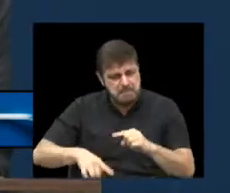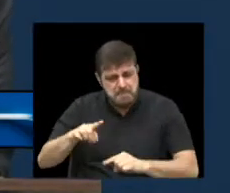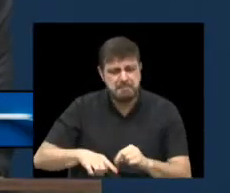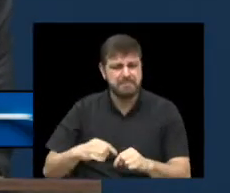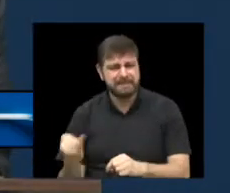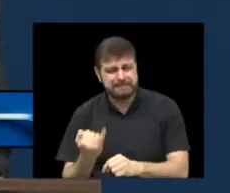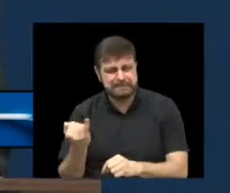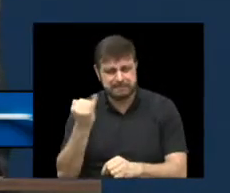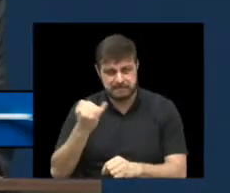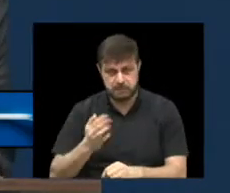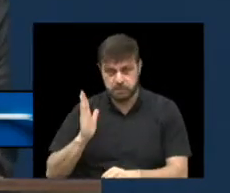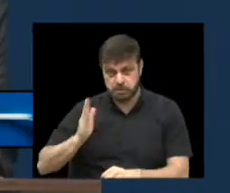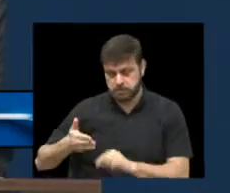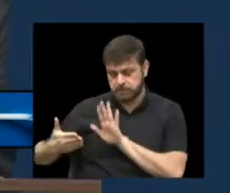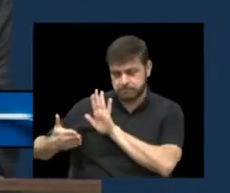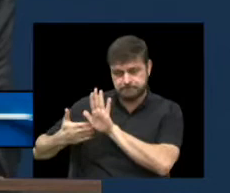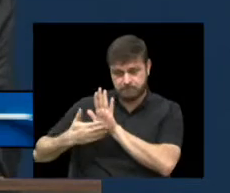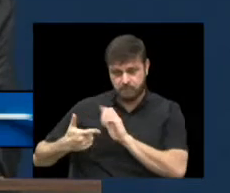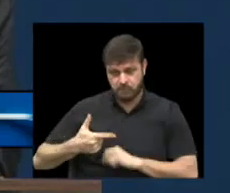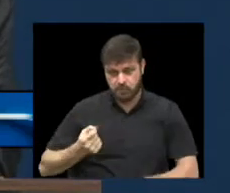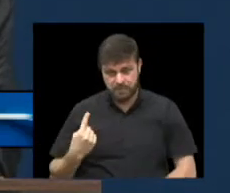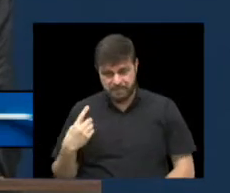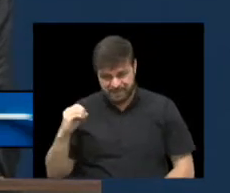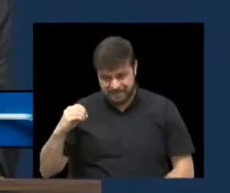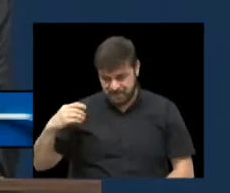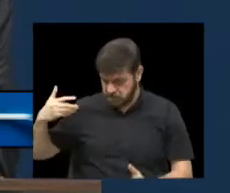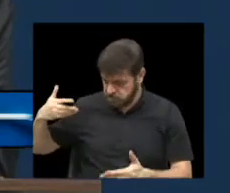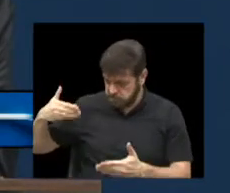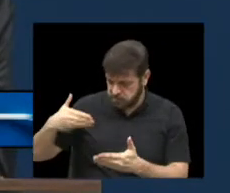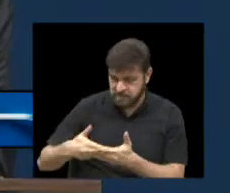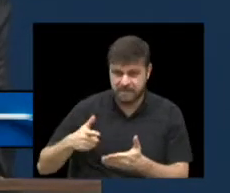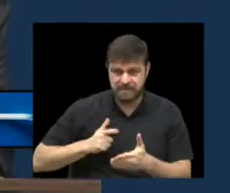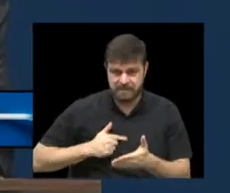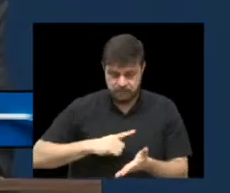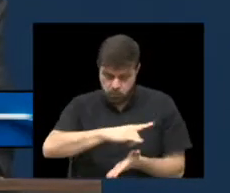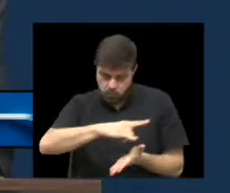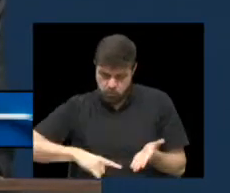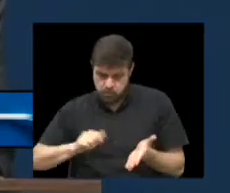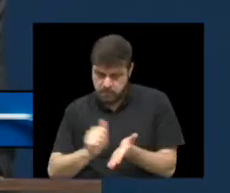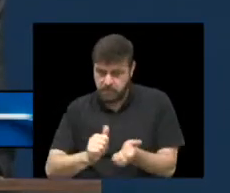o ano de 2010, que teve um termo de ajustamento de conduta